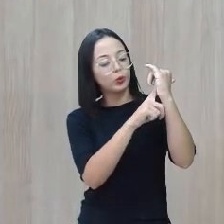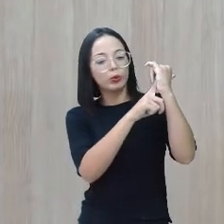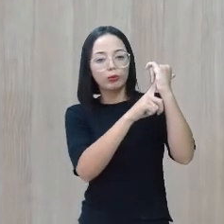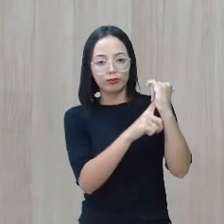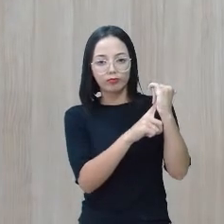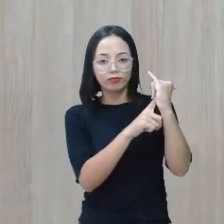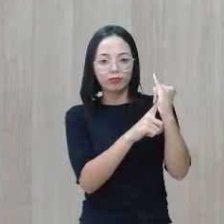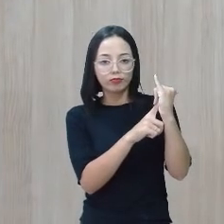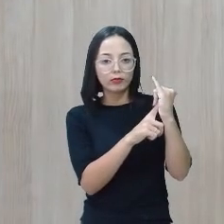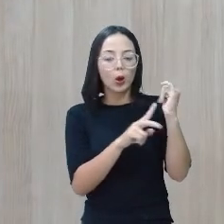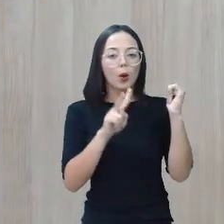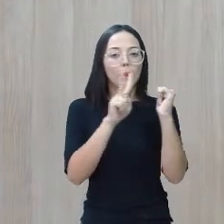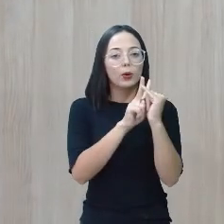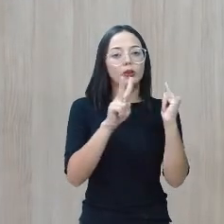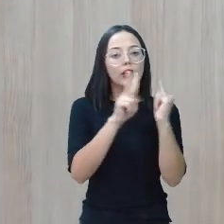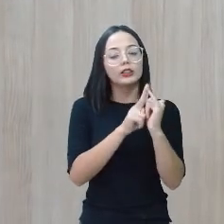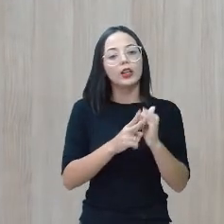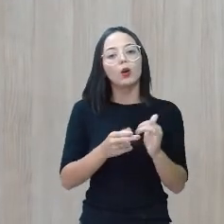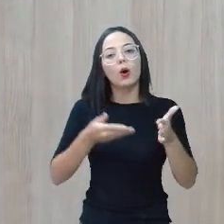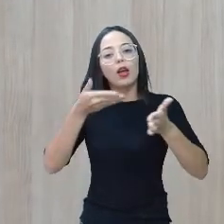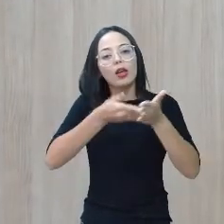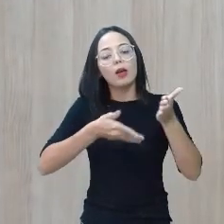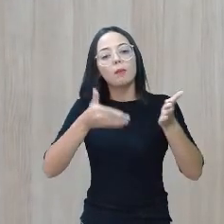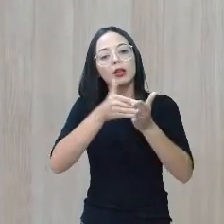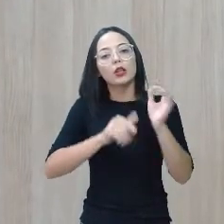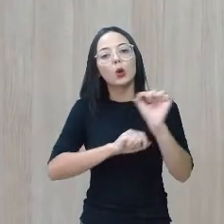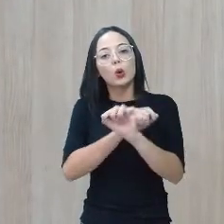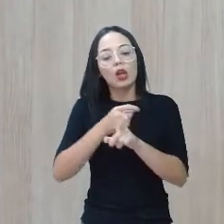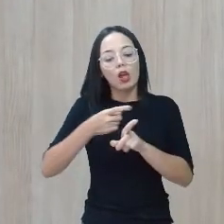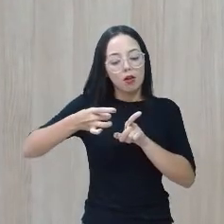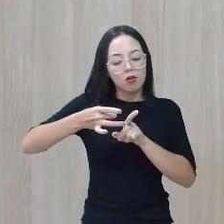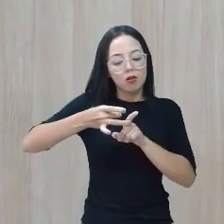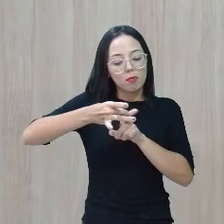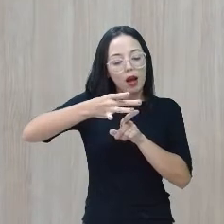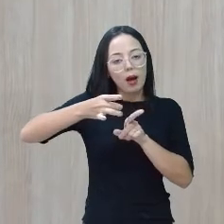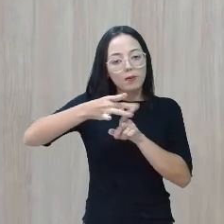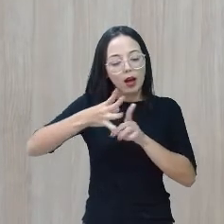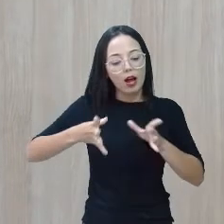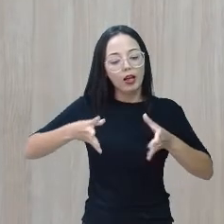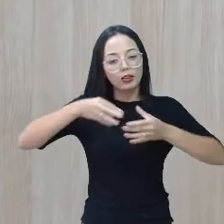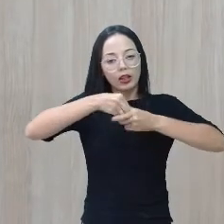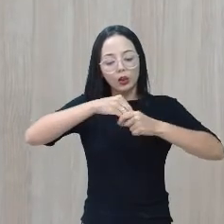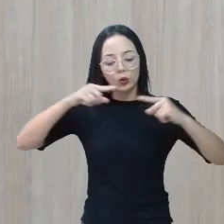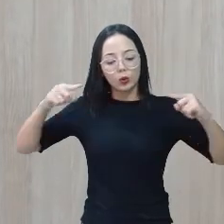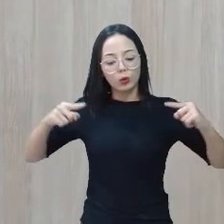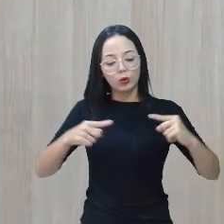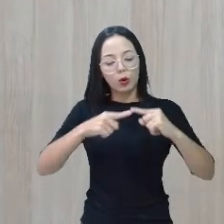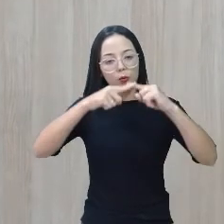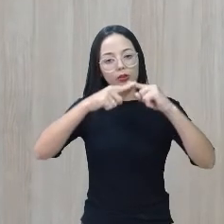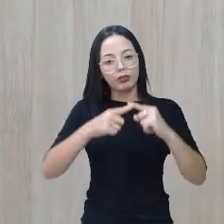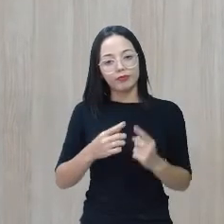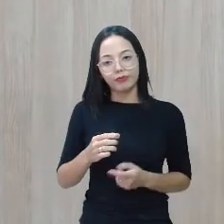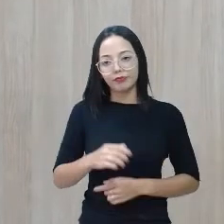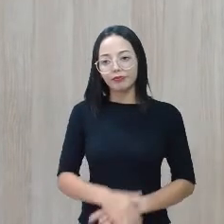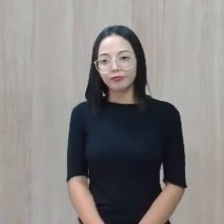aí protegendo para impedir a fecundação do óvulo com o